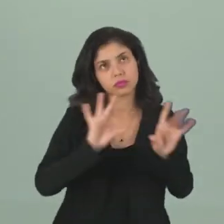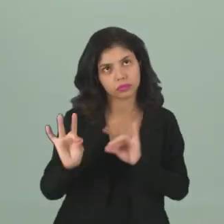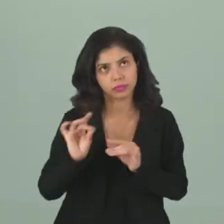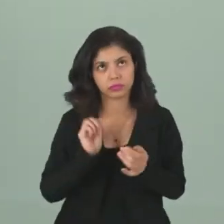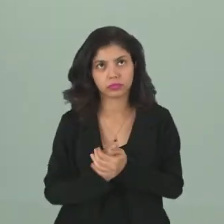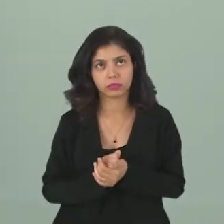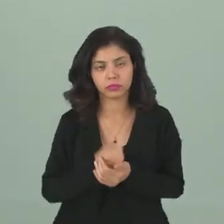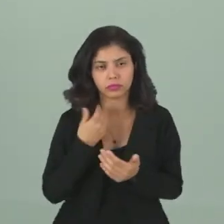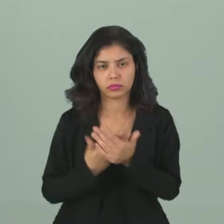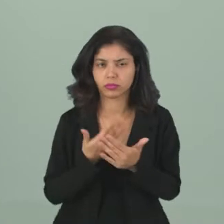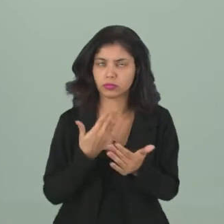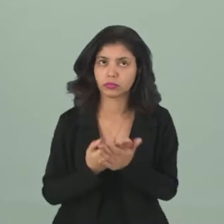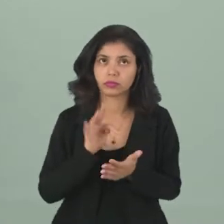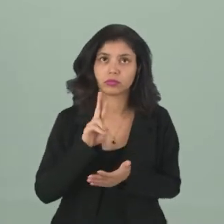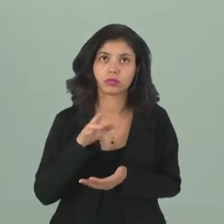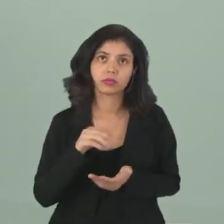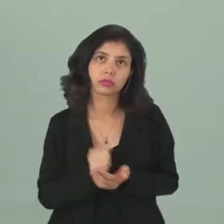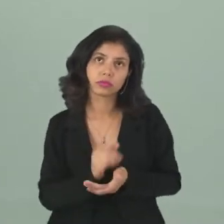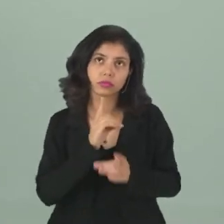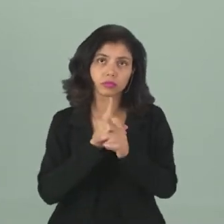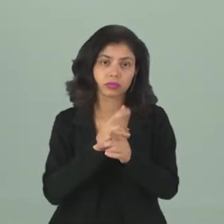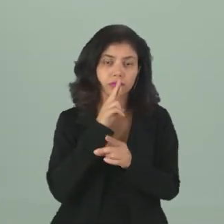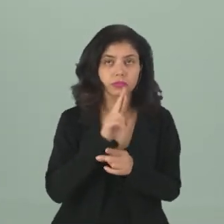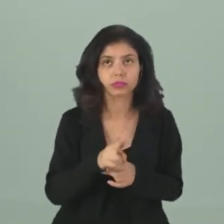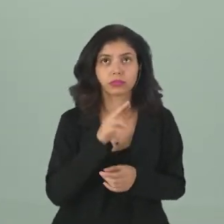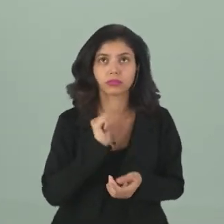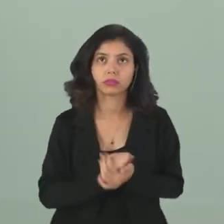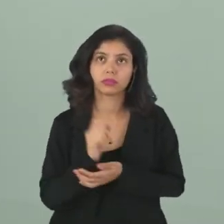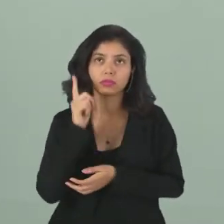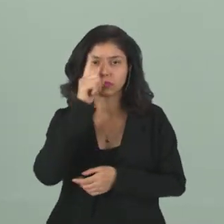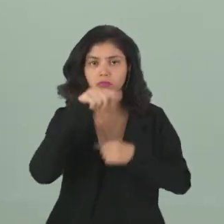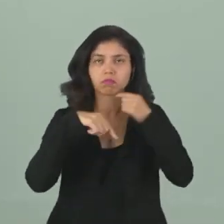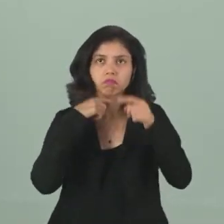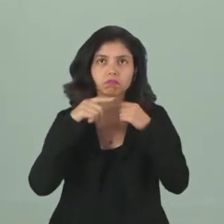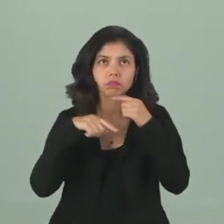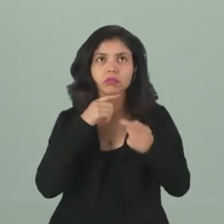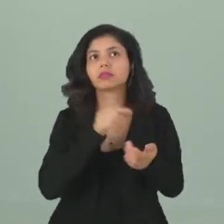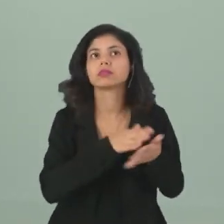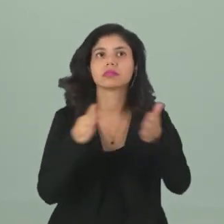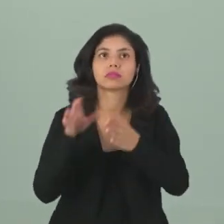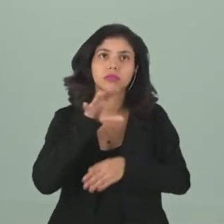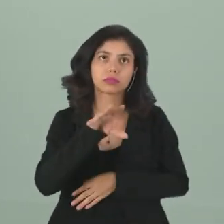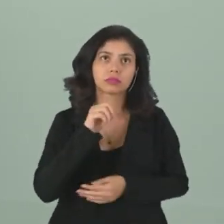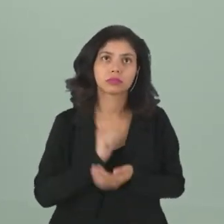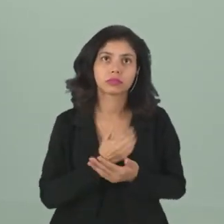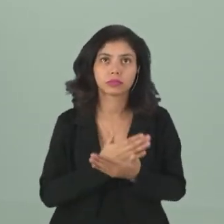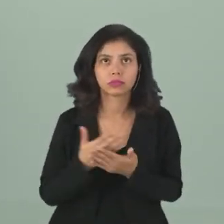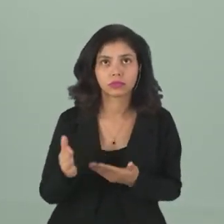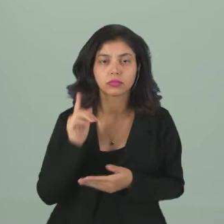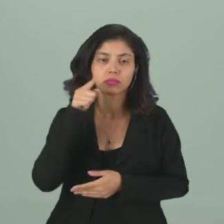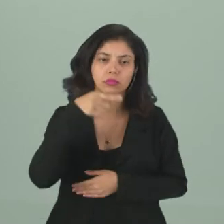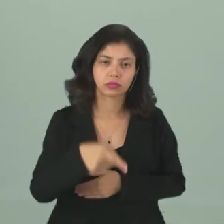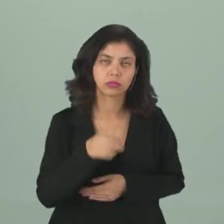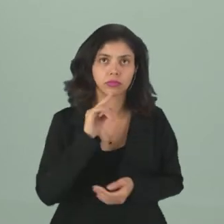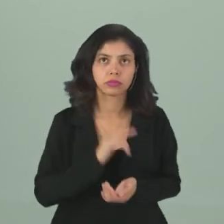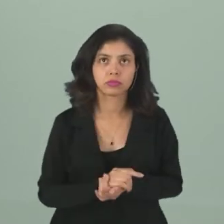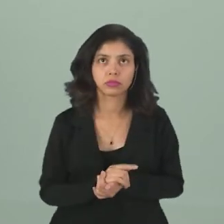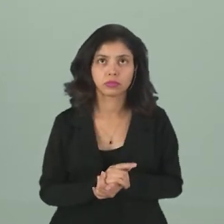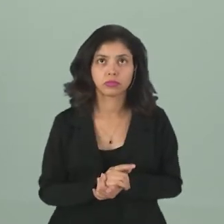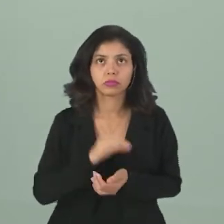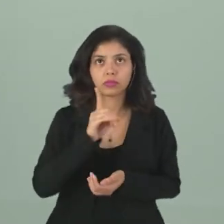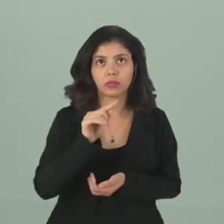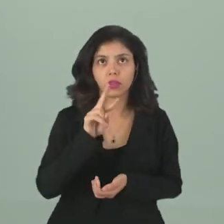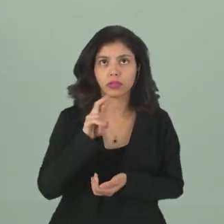exaustivo estudo, Lutero encontrou respostas para as suas dúvidas e, a partir desse momento, começou a defender